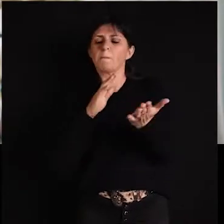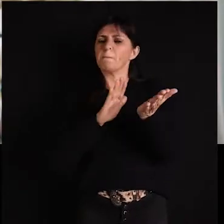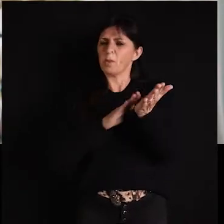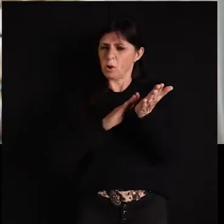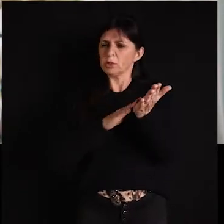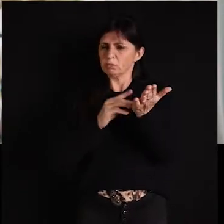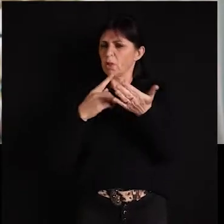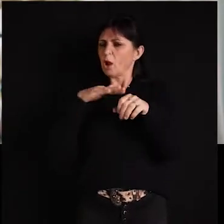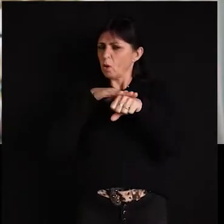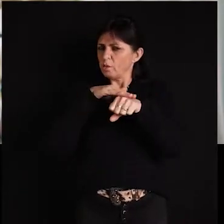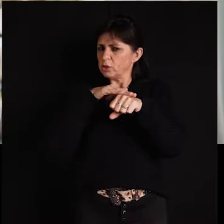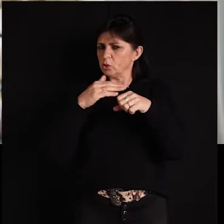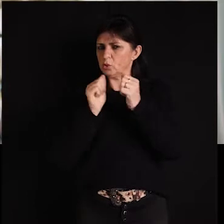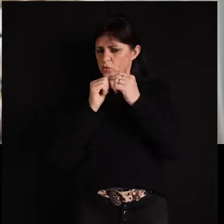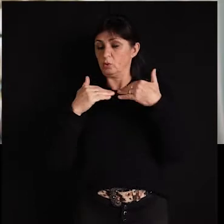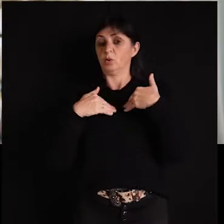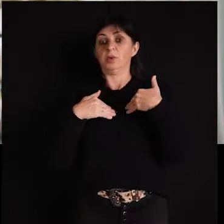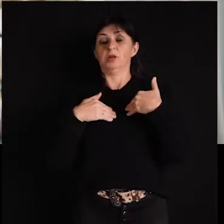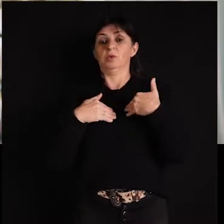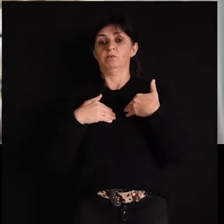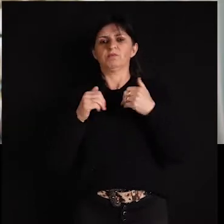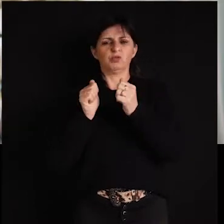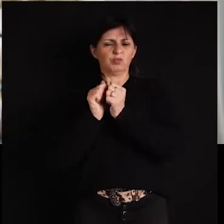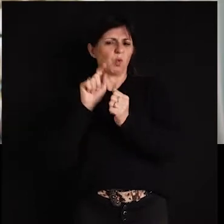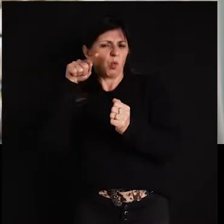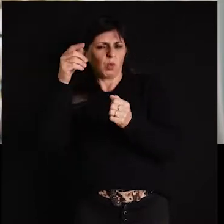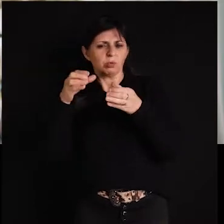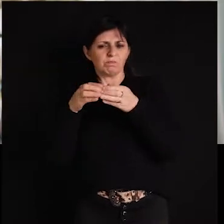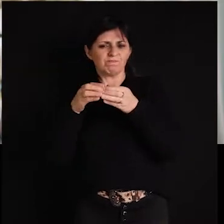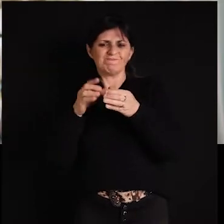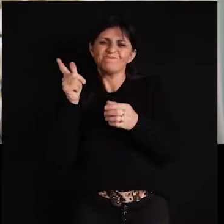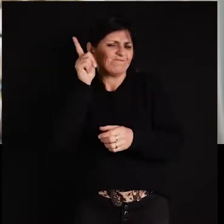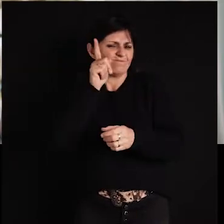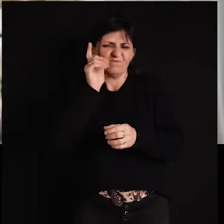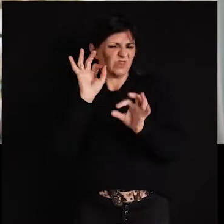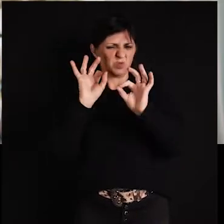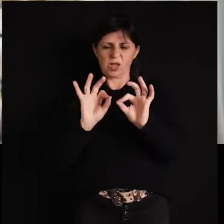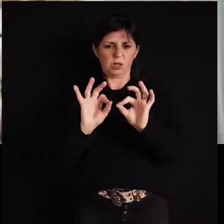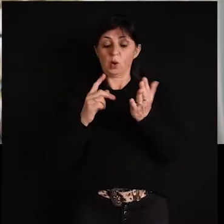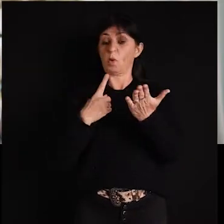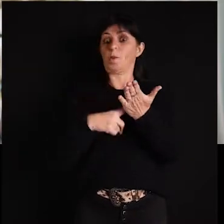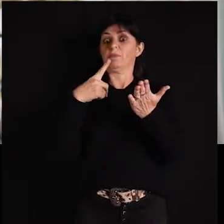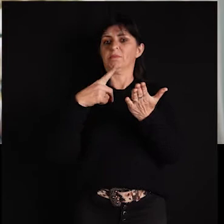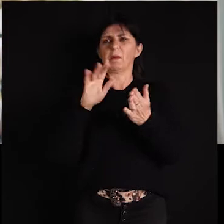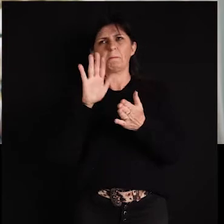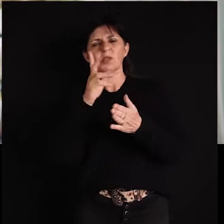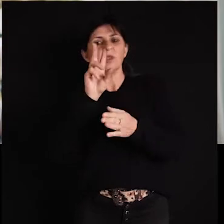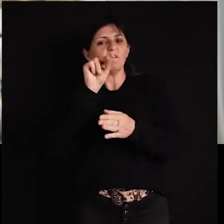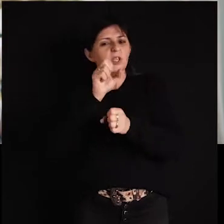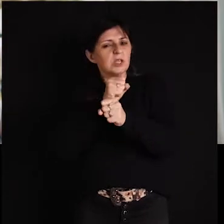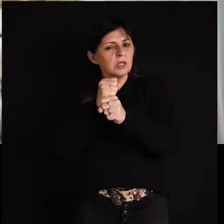na época que eu estava com o grupo Minuano, mas não deu certo na época. Isso há uns 20 anos